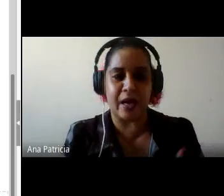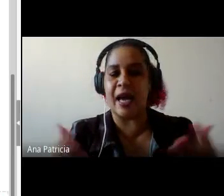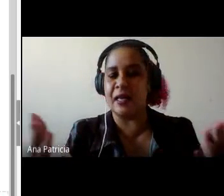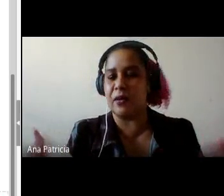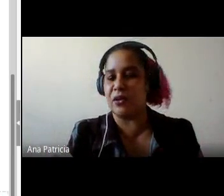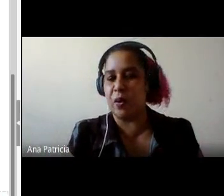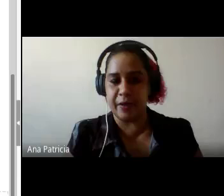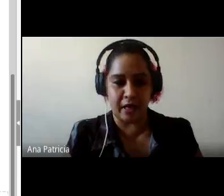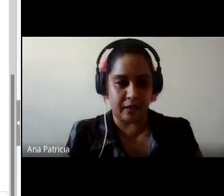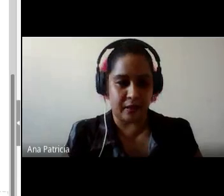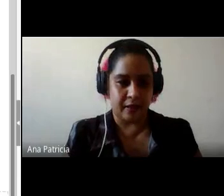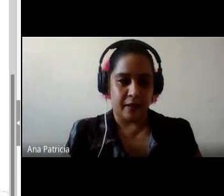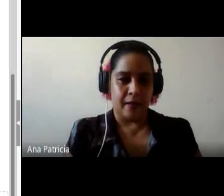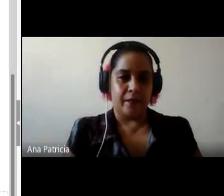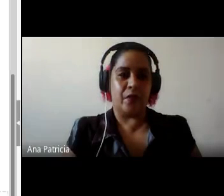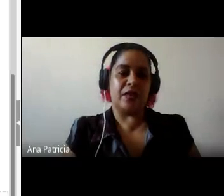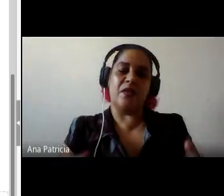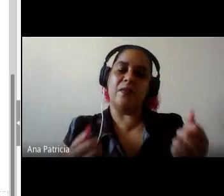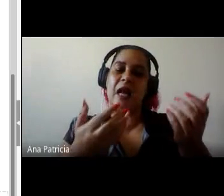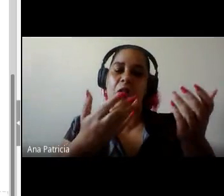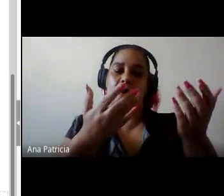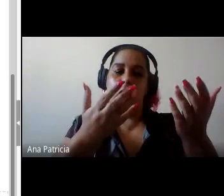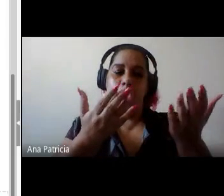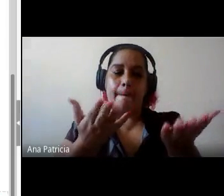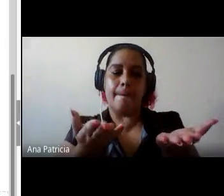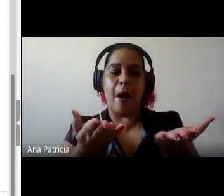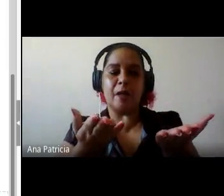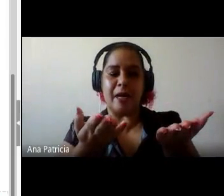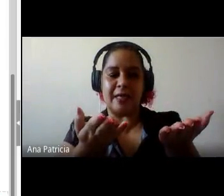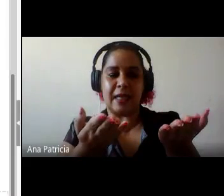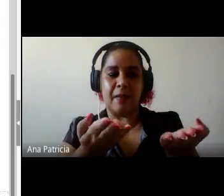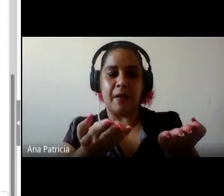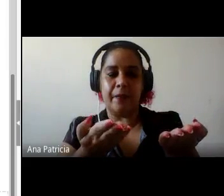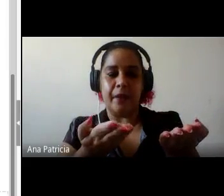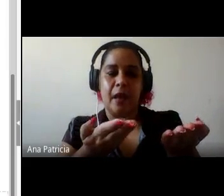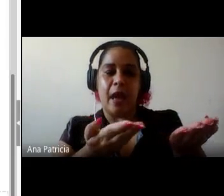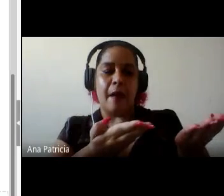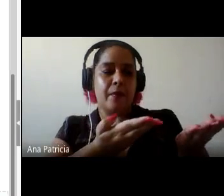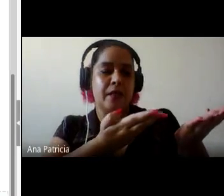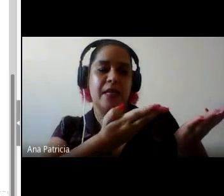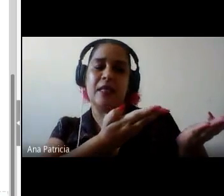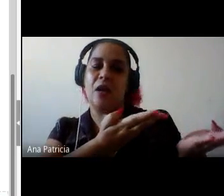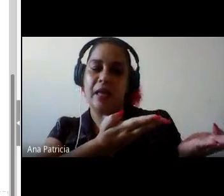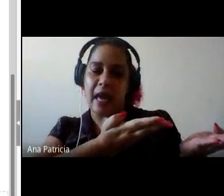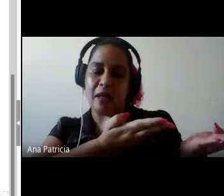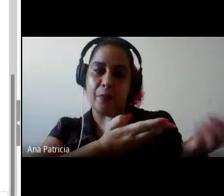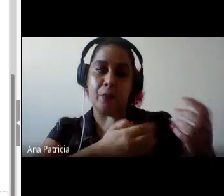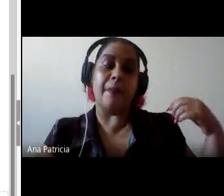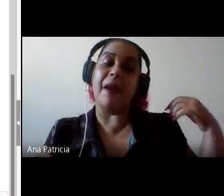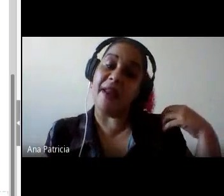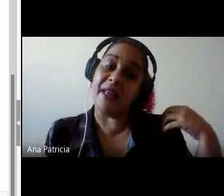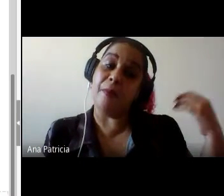ou à sua casa, ou ao seu ambiente. Então, vocês vão usar, ó, palmas para cima, a mãozinha assim, ó, de